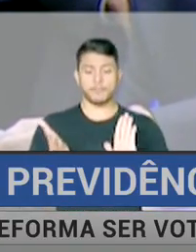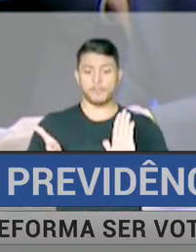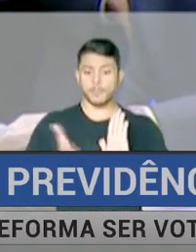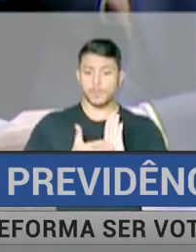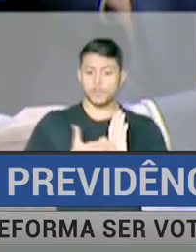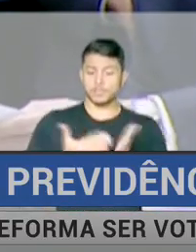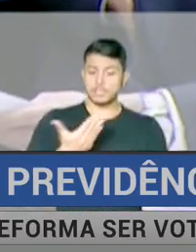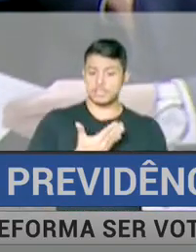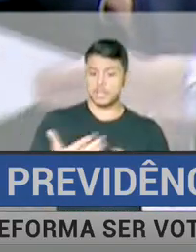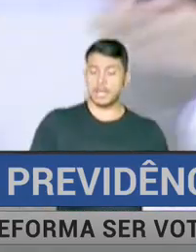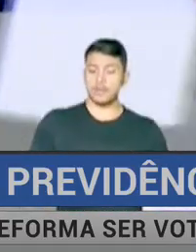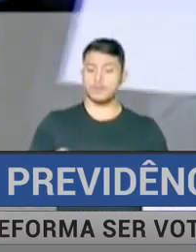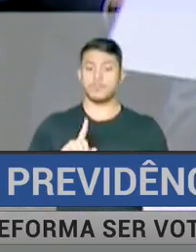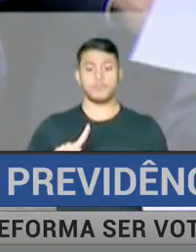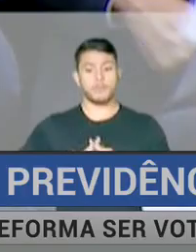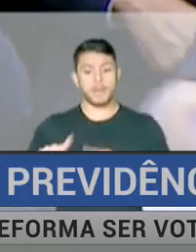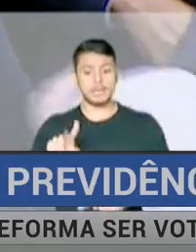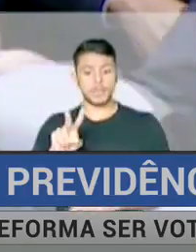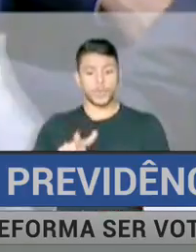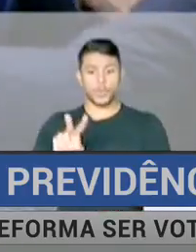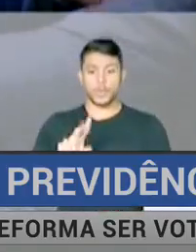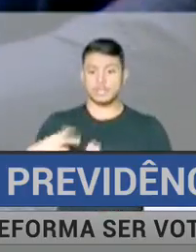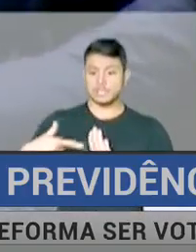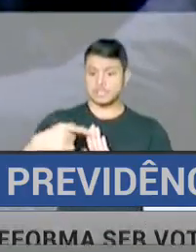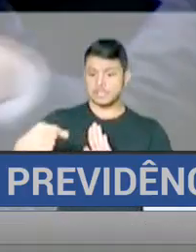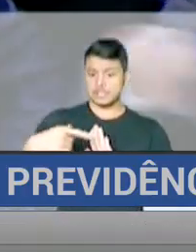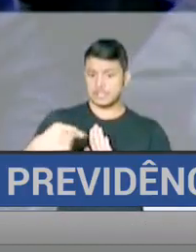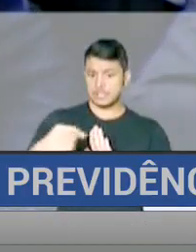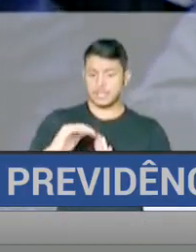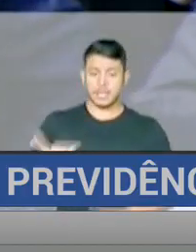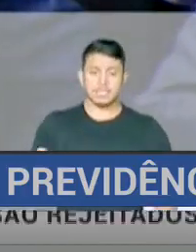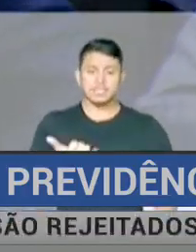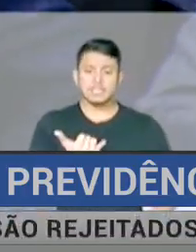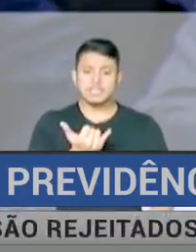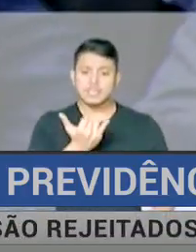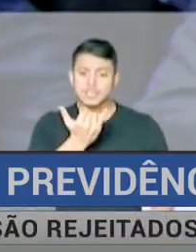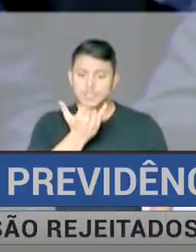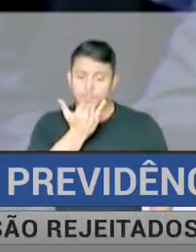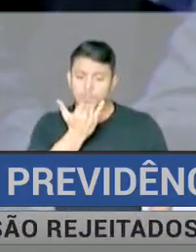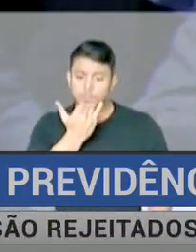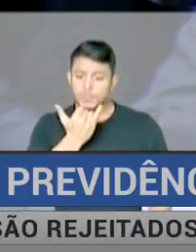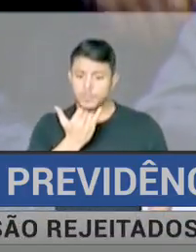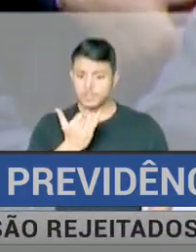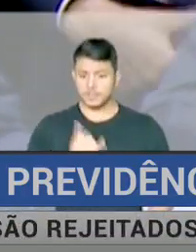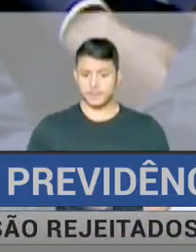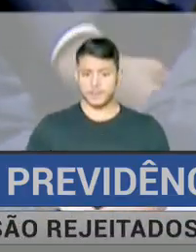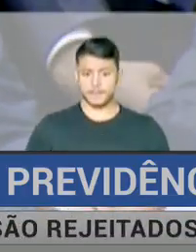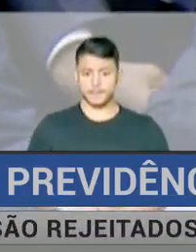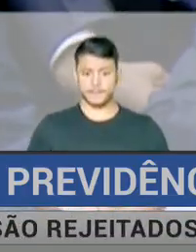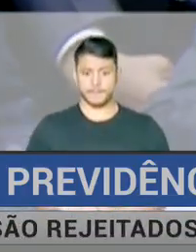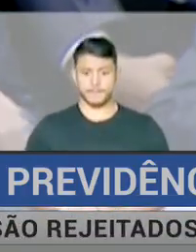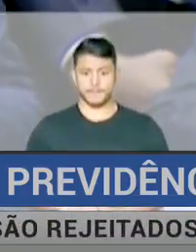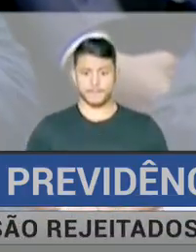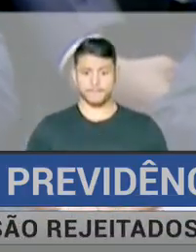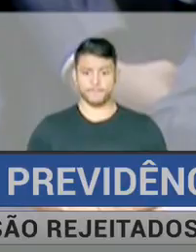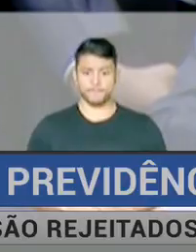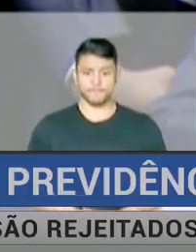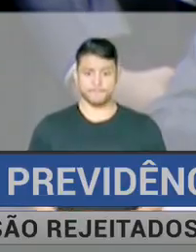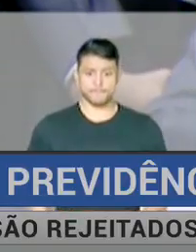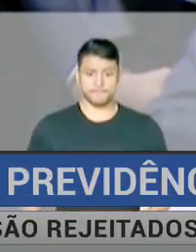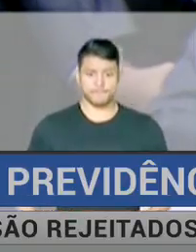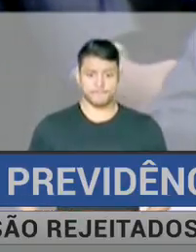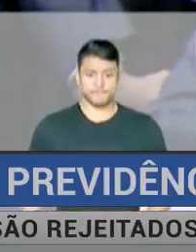por um segundo turno. Normalmente há um intervalo, um interstício de 5 sessões entre um turno e outro, mas isso pode ser facilmente derrubado